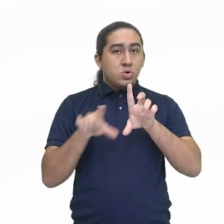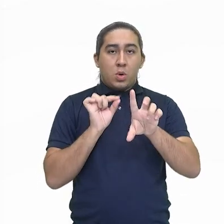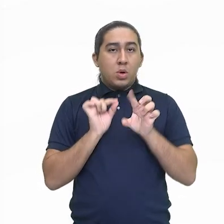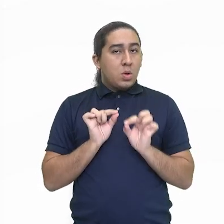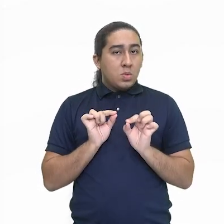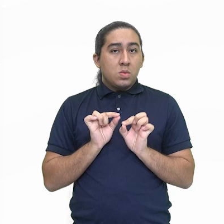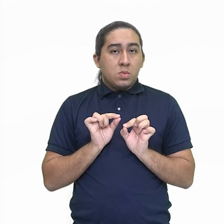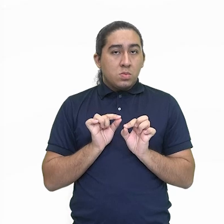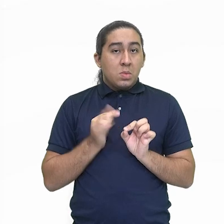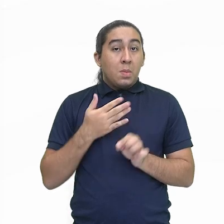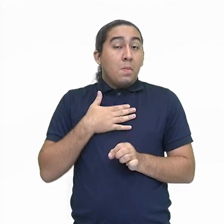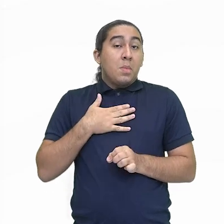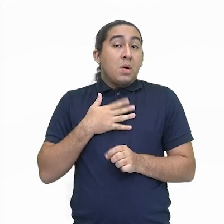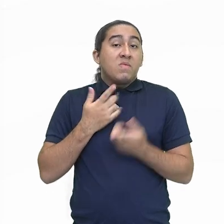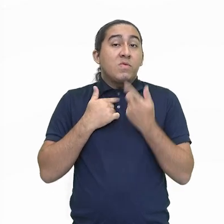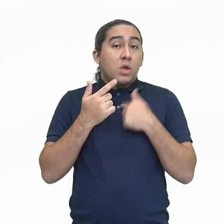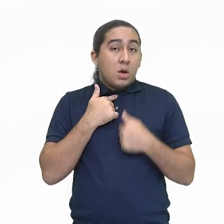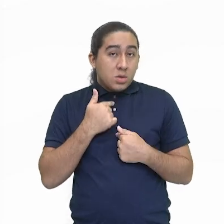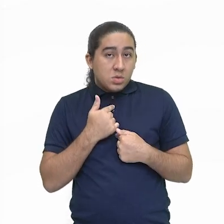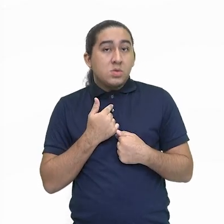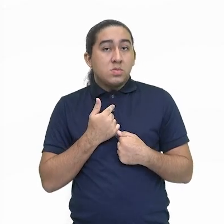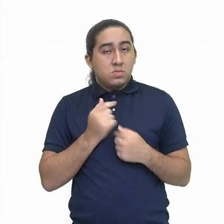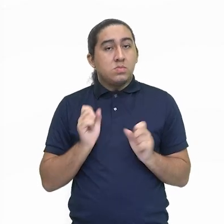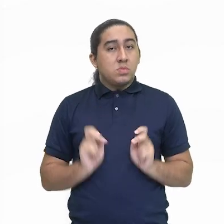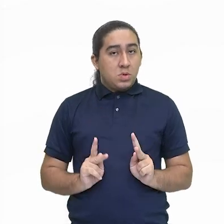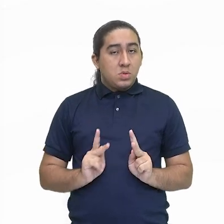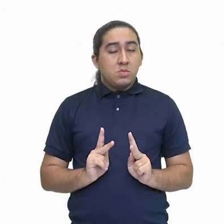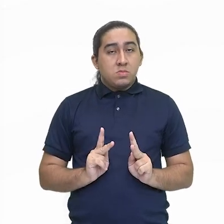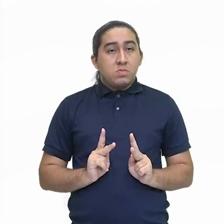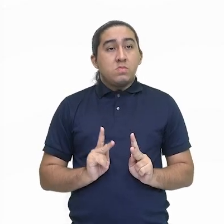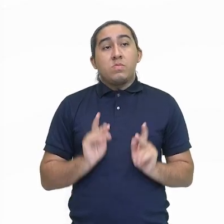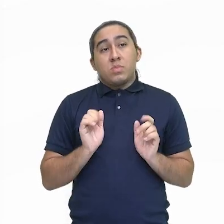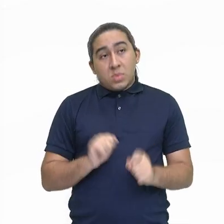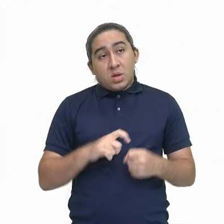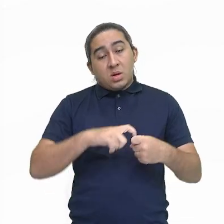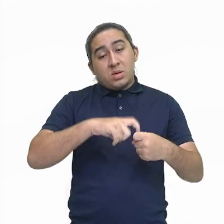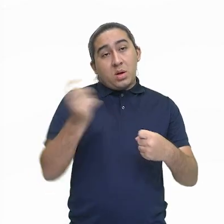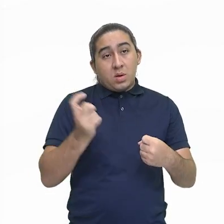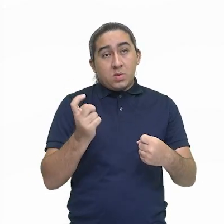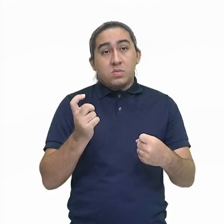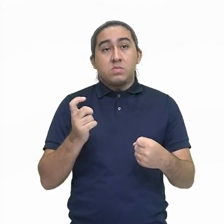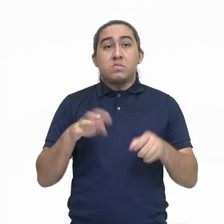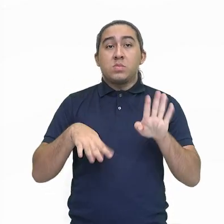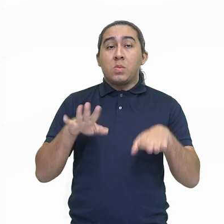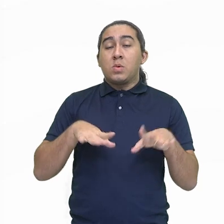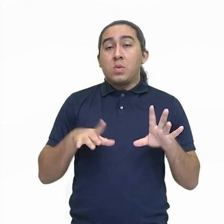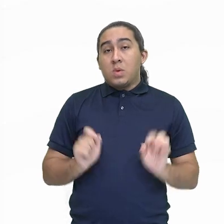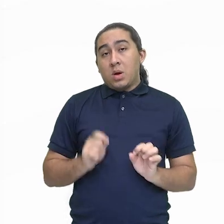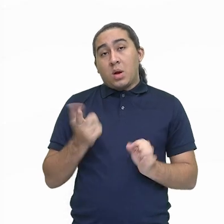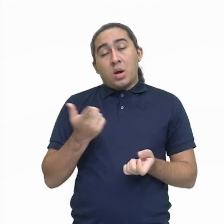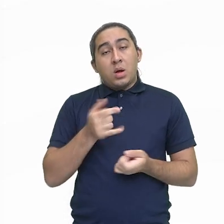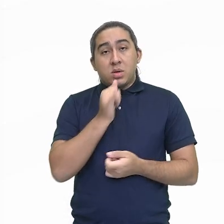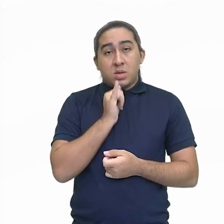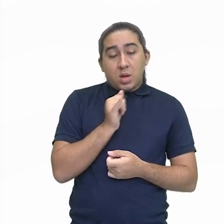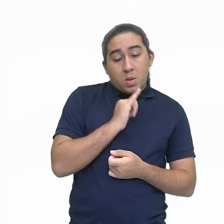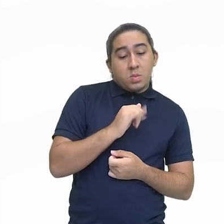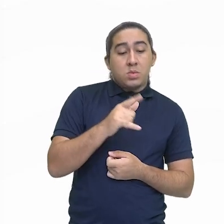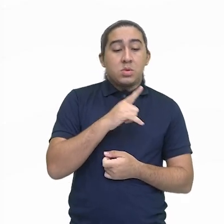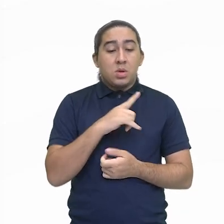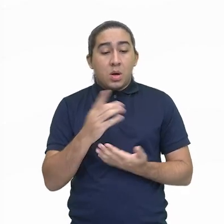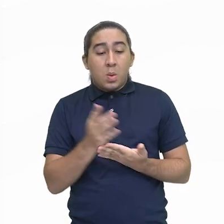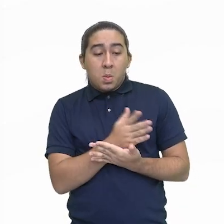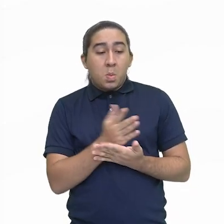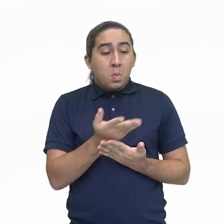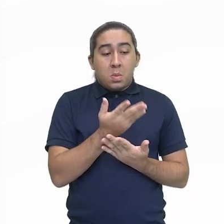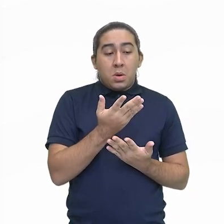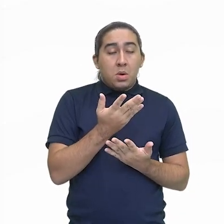Eu posso sair voluntariamente do meu país por questões de conflitos